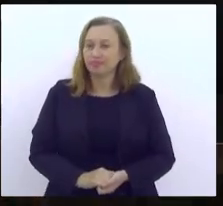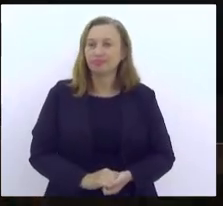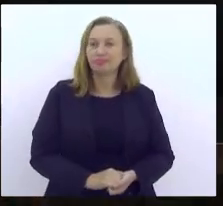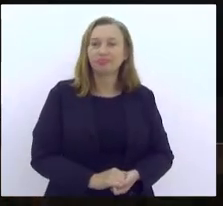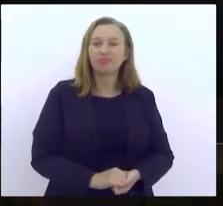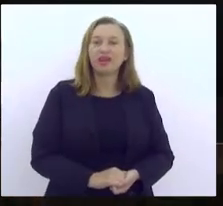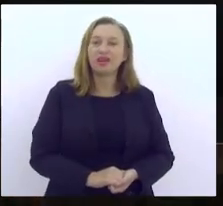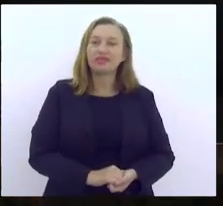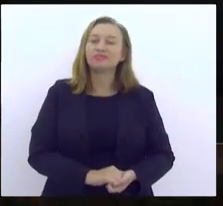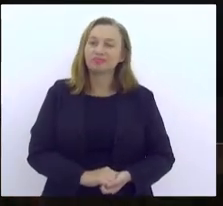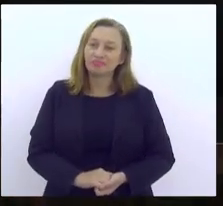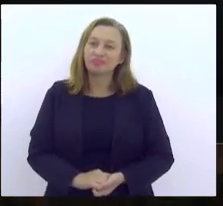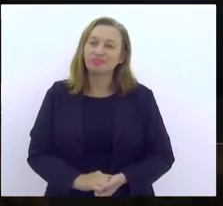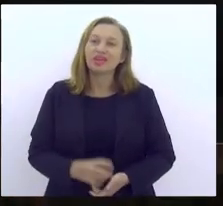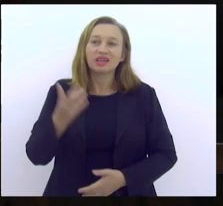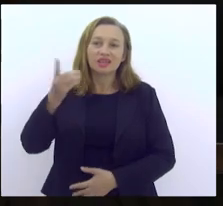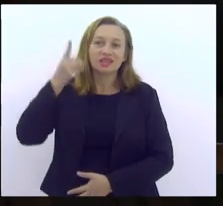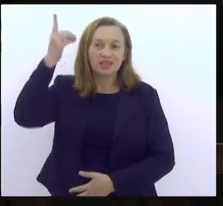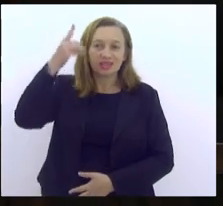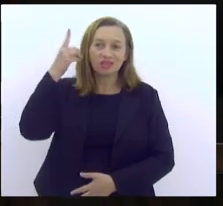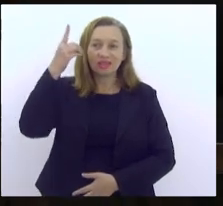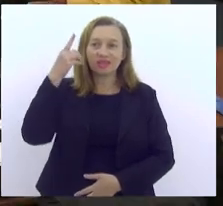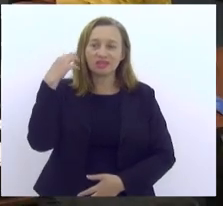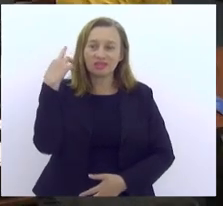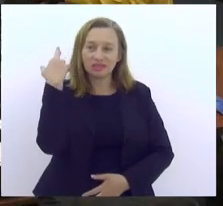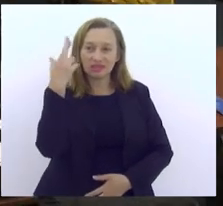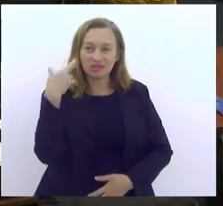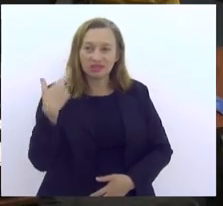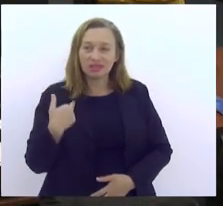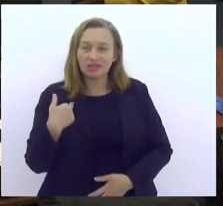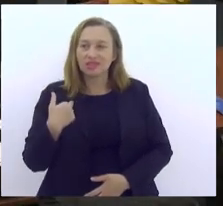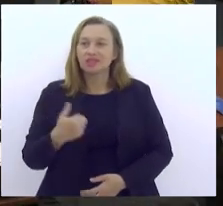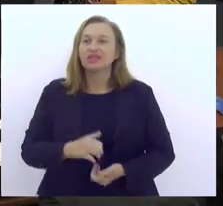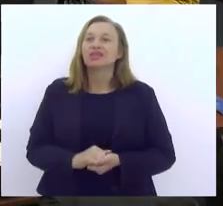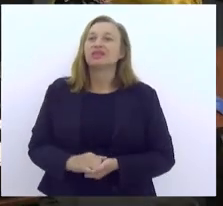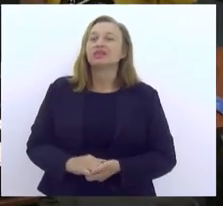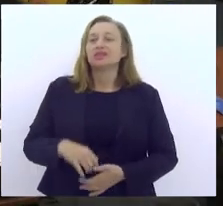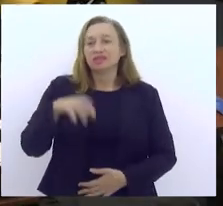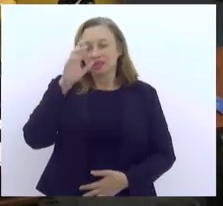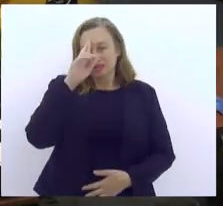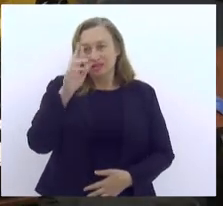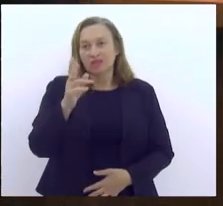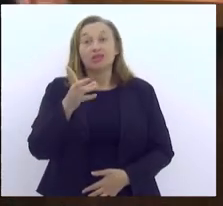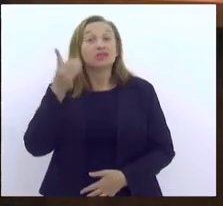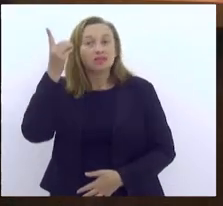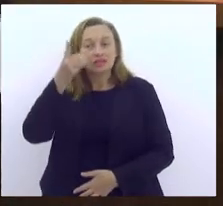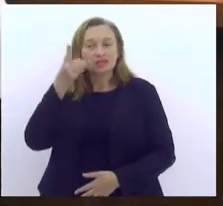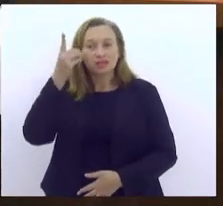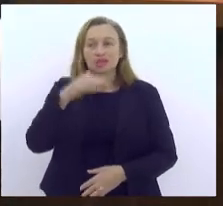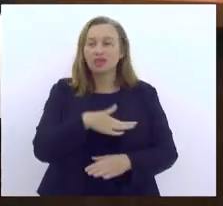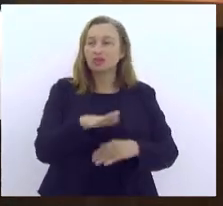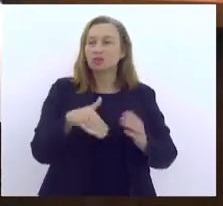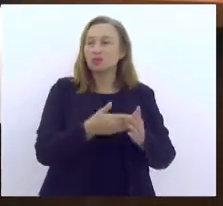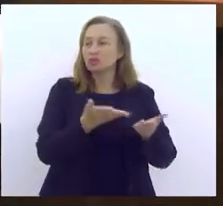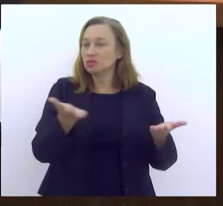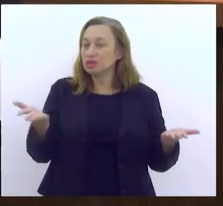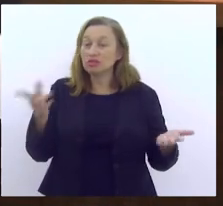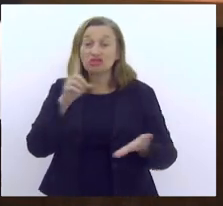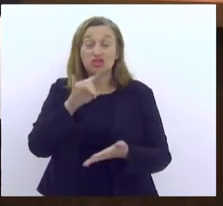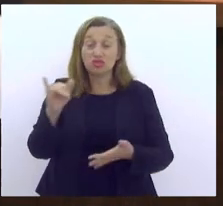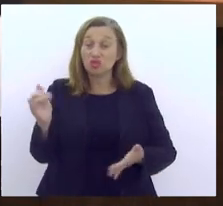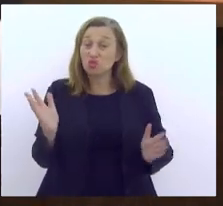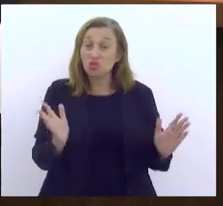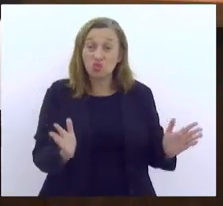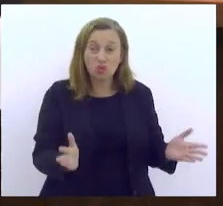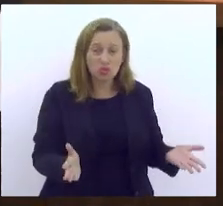Lucinha. Deputada Renata Souza, por favor. Senhor presidente, senhoras deputadas, senhores deputados, o dia de hoje é um